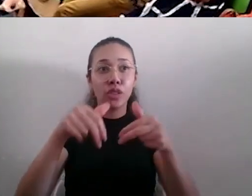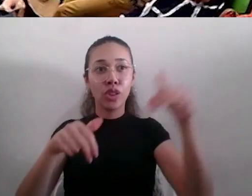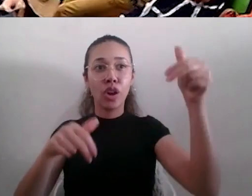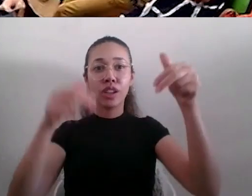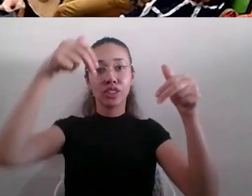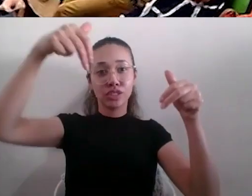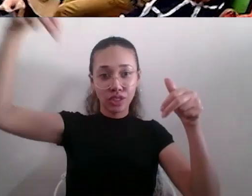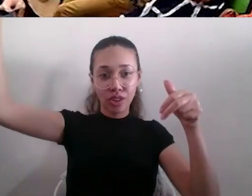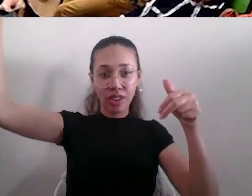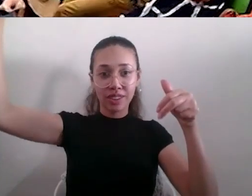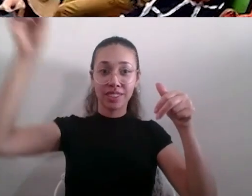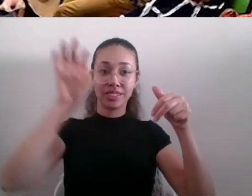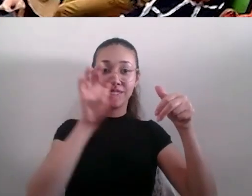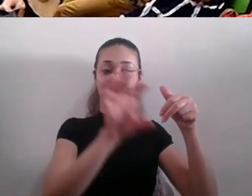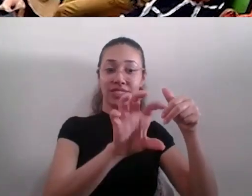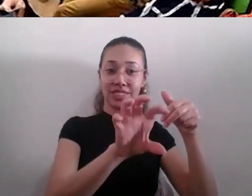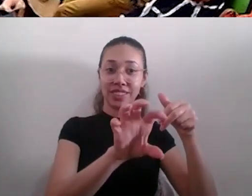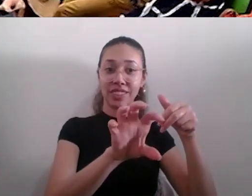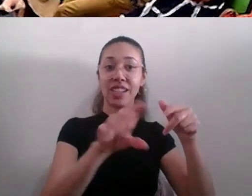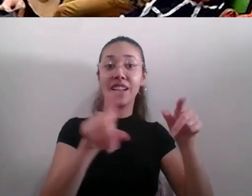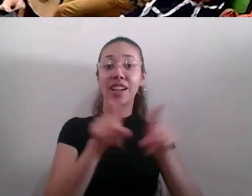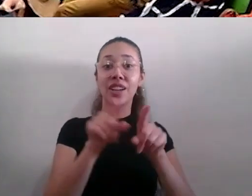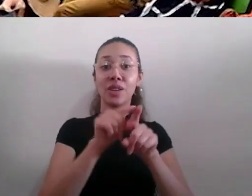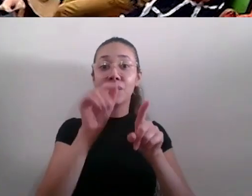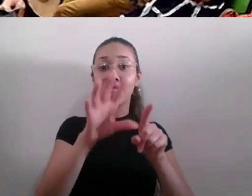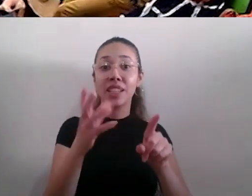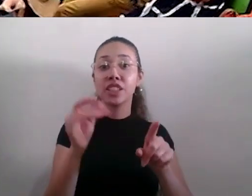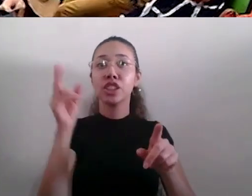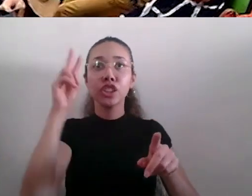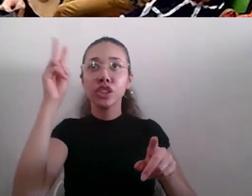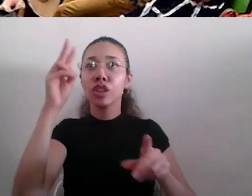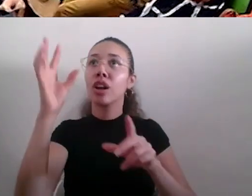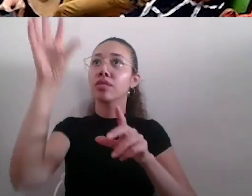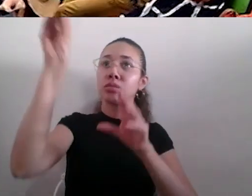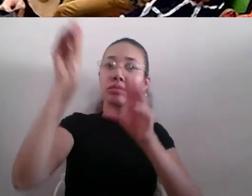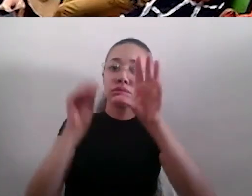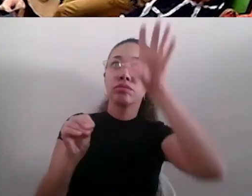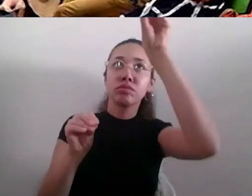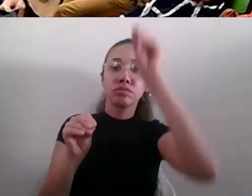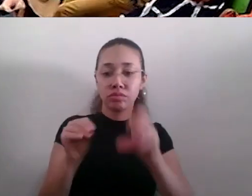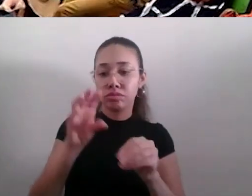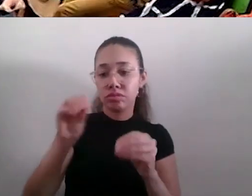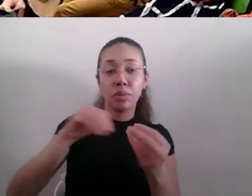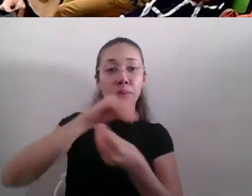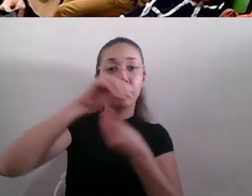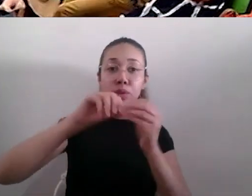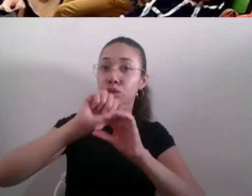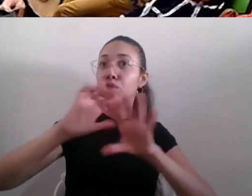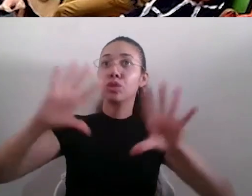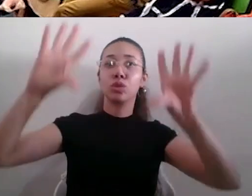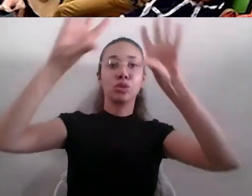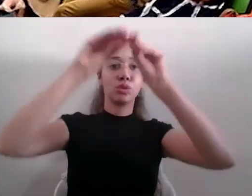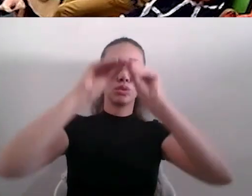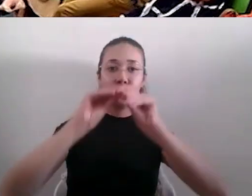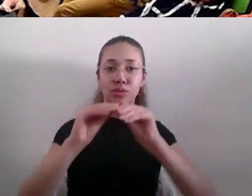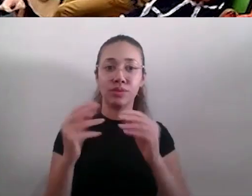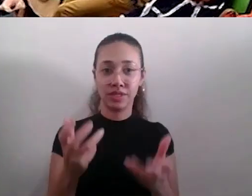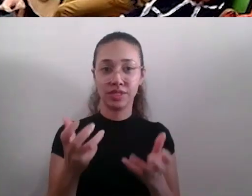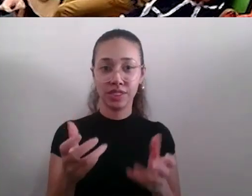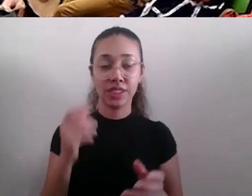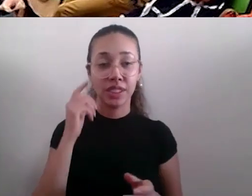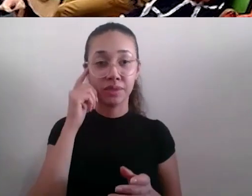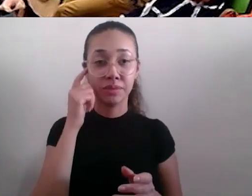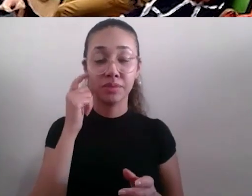do Centro-Oeste, porque a gente quer cobrir o Brasil inteiro, a gente quer contar histórias de todo o Brasil. Então, a gente traz, e aí eu vou entrar na